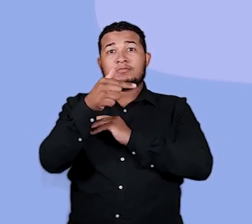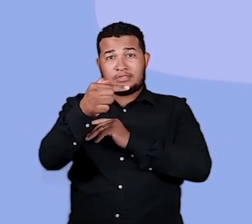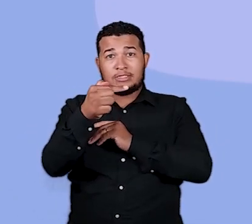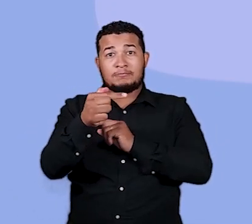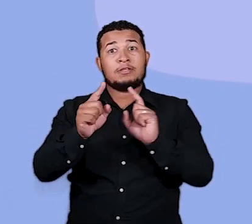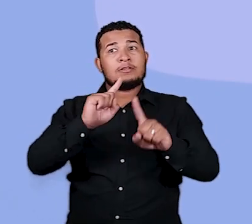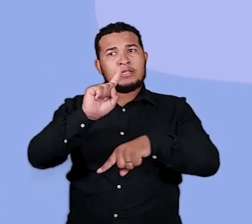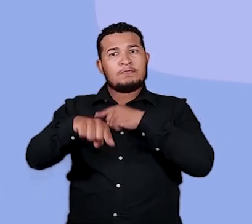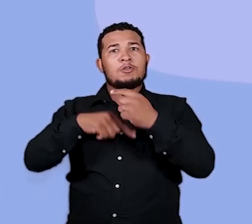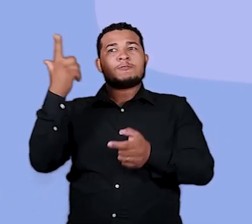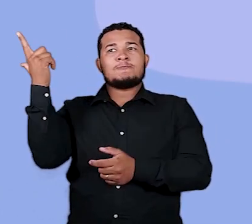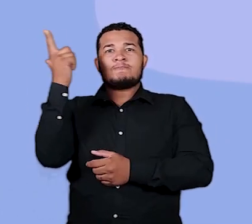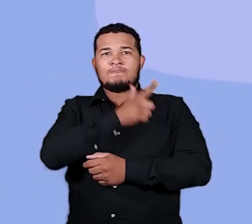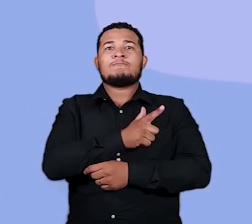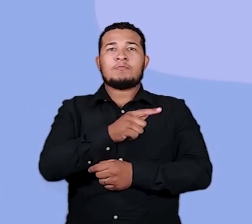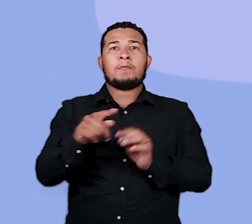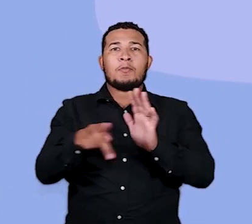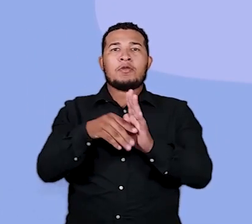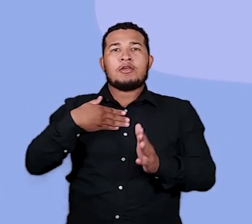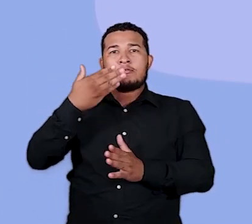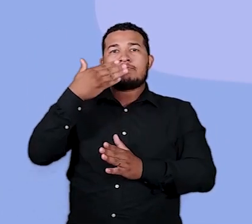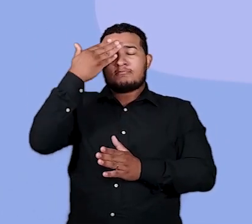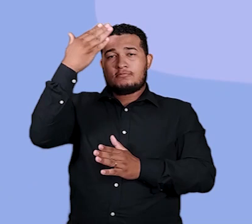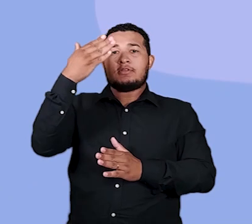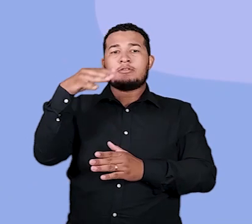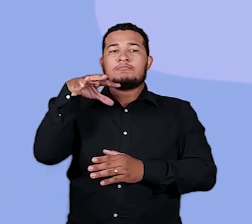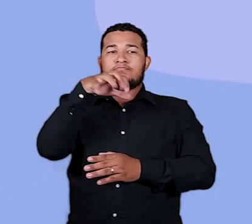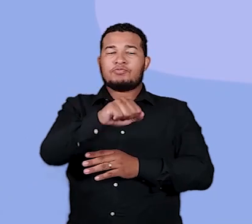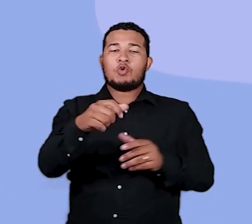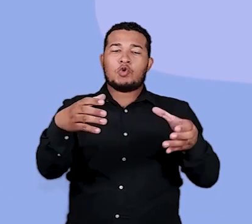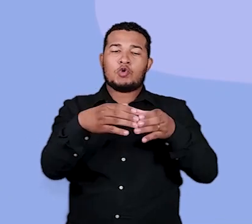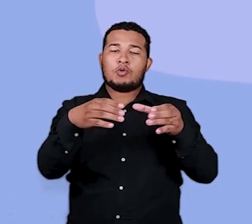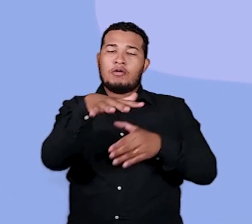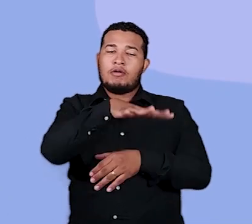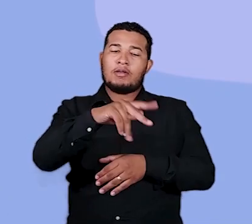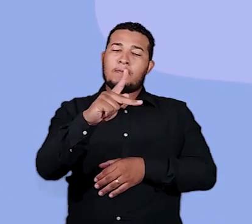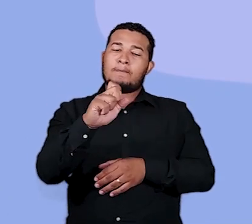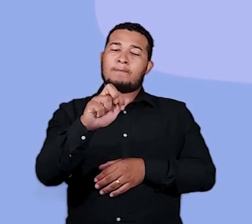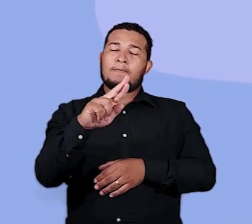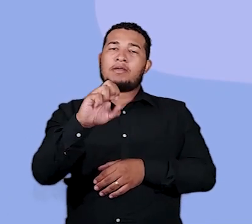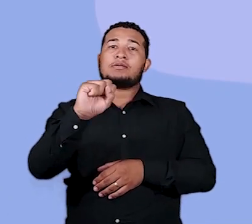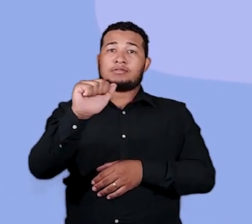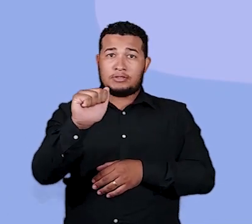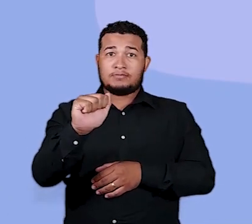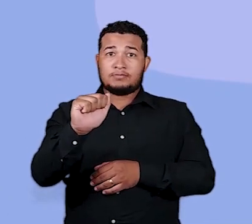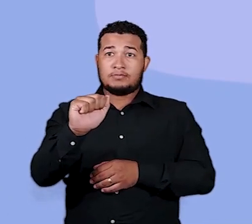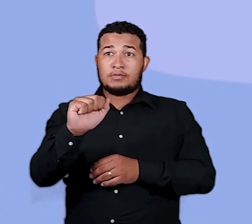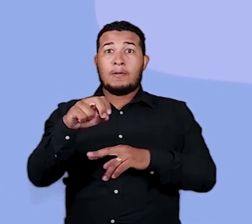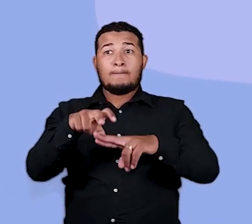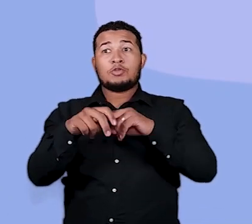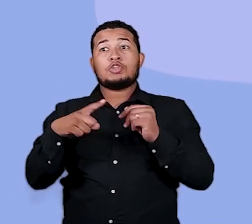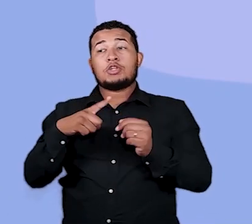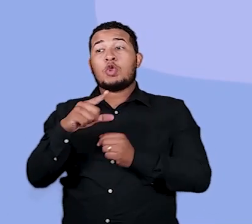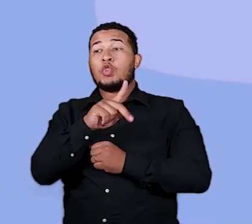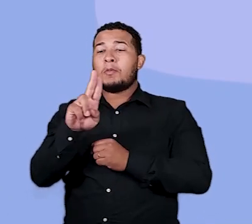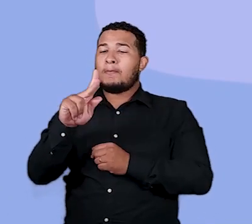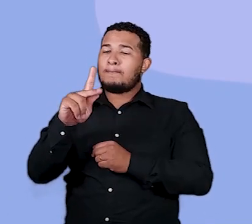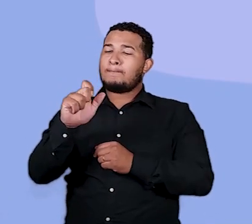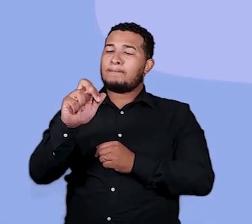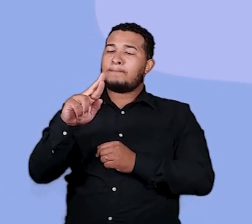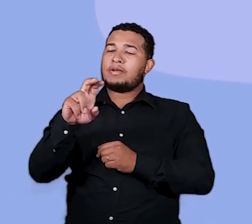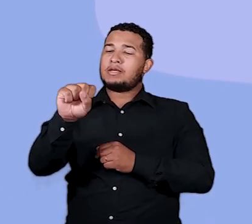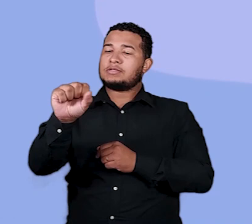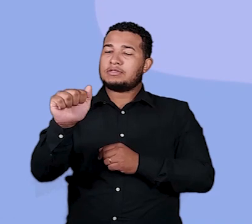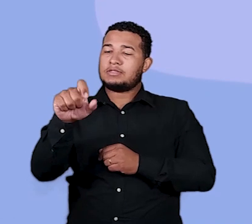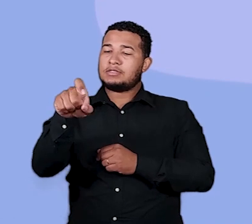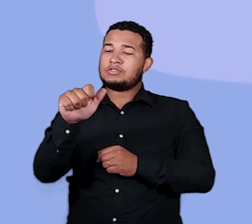VII, após a conquista dos árabes islâmicos sobre a Pérsia, recebendo o nome persa